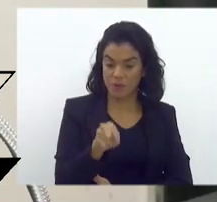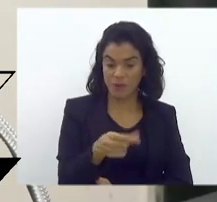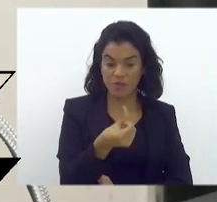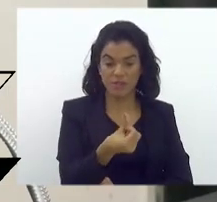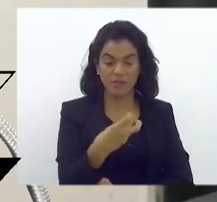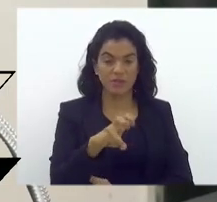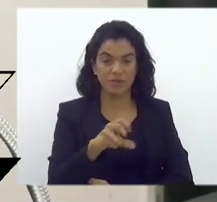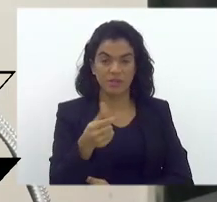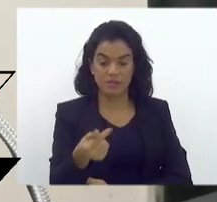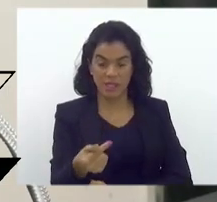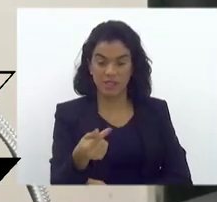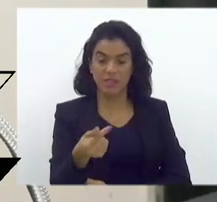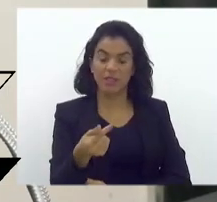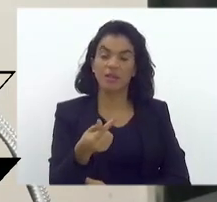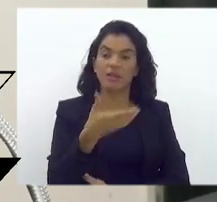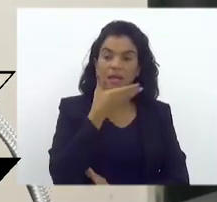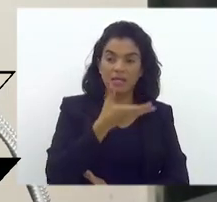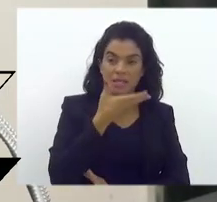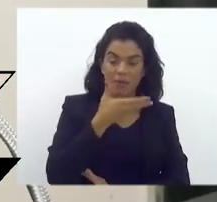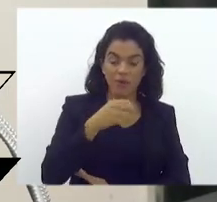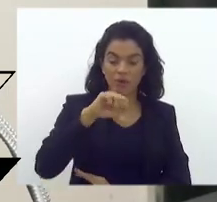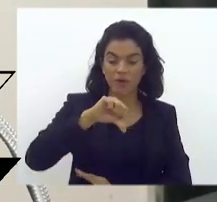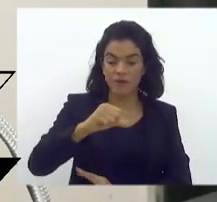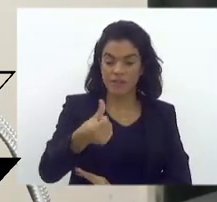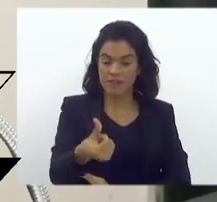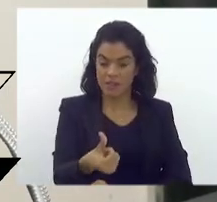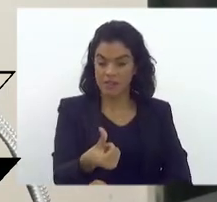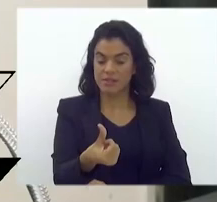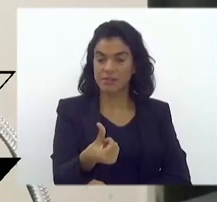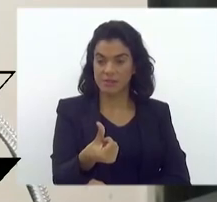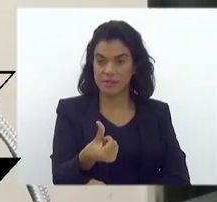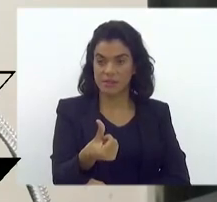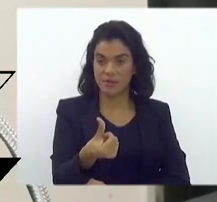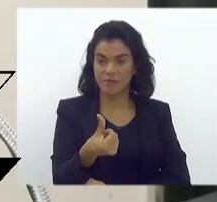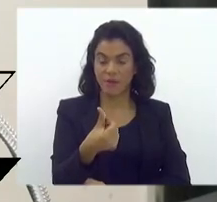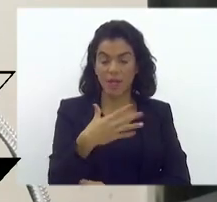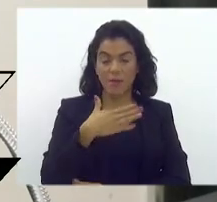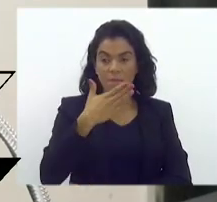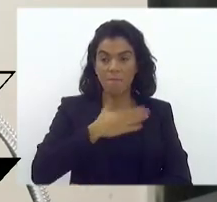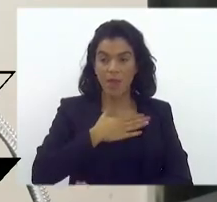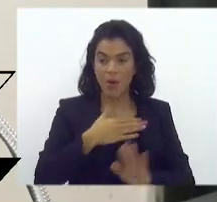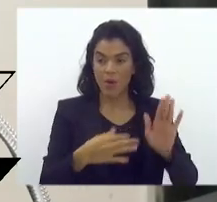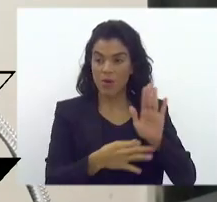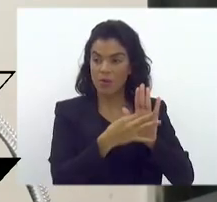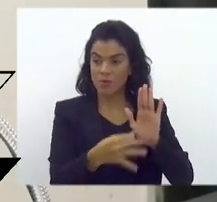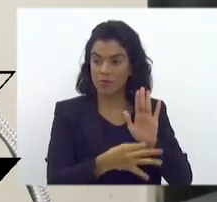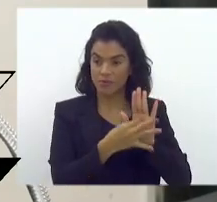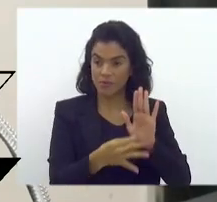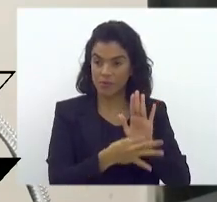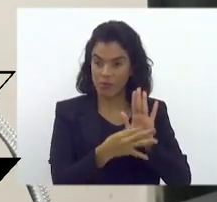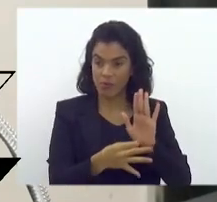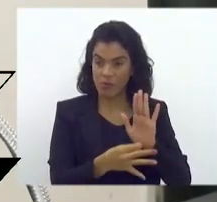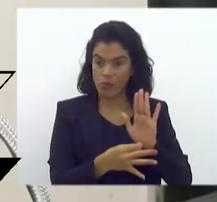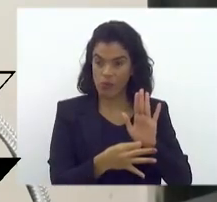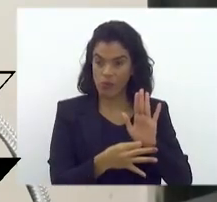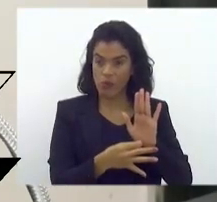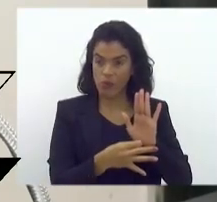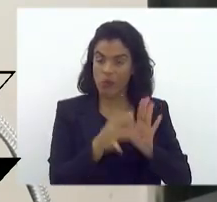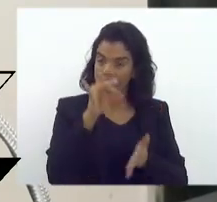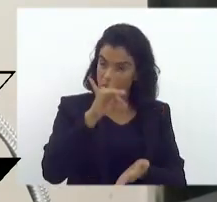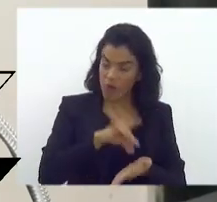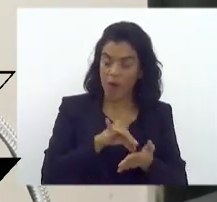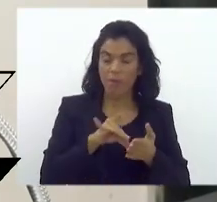2.657, de 26 de dezembro de 1996. O meu parecer é pela... Era originalmente